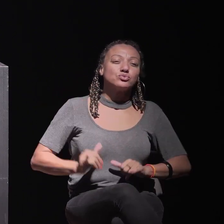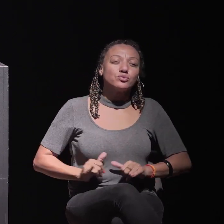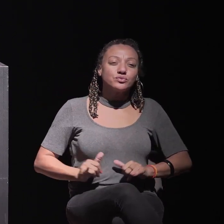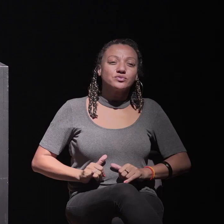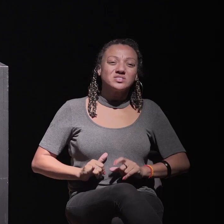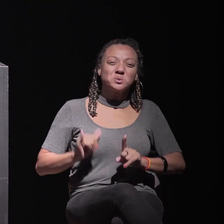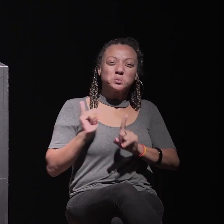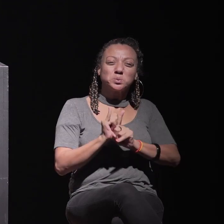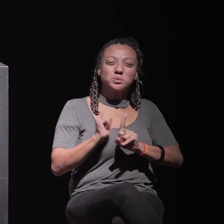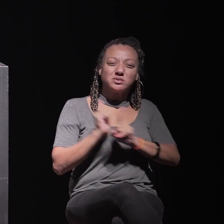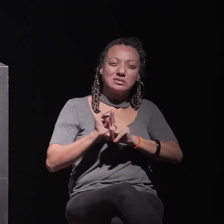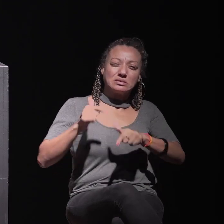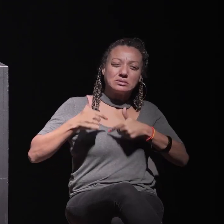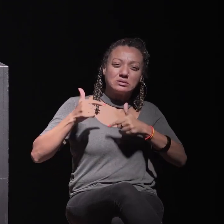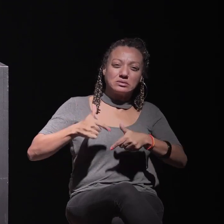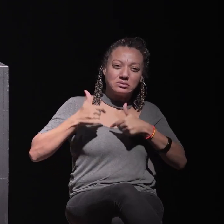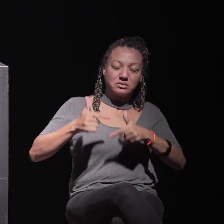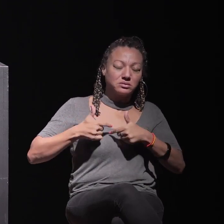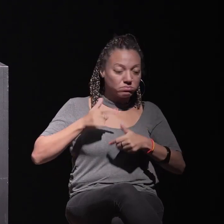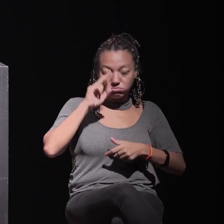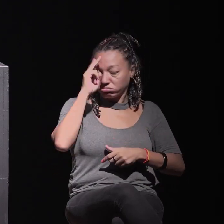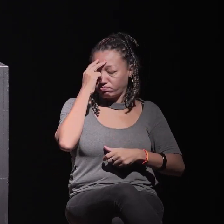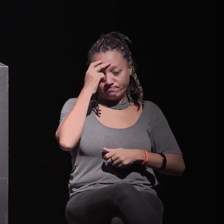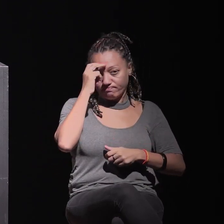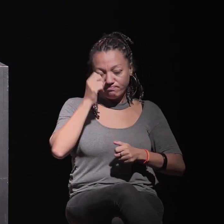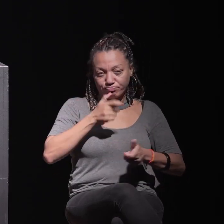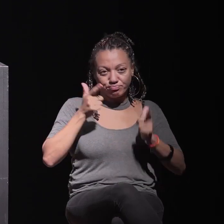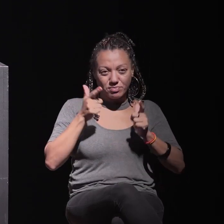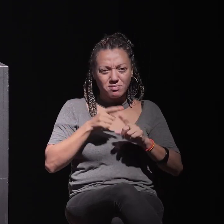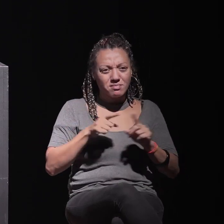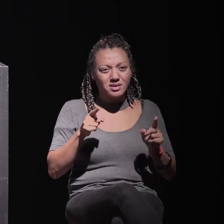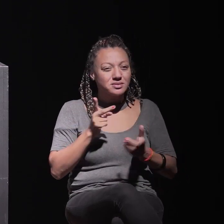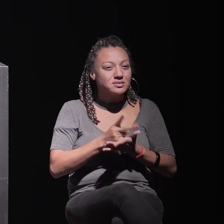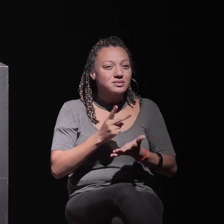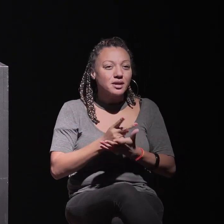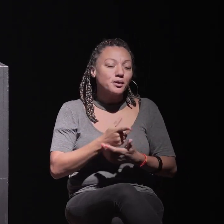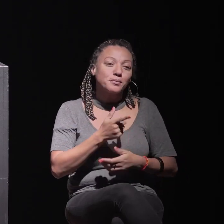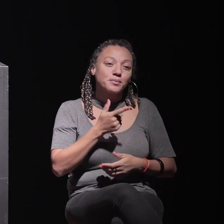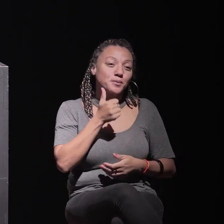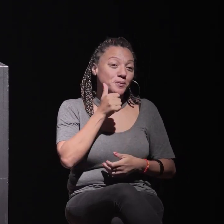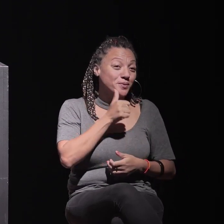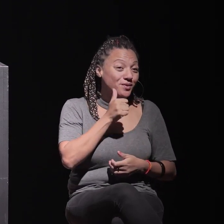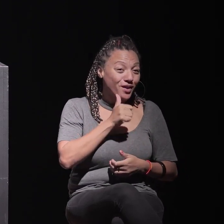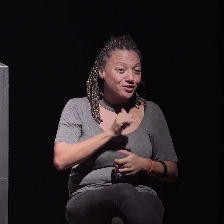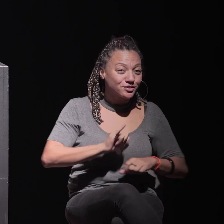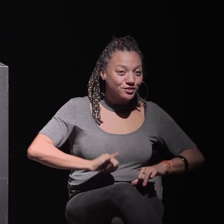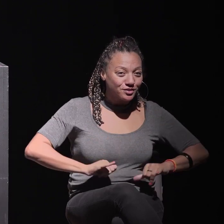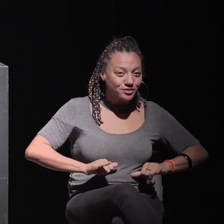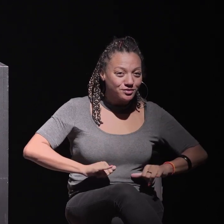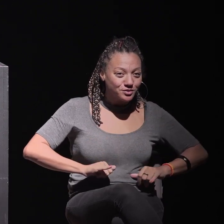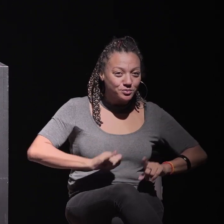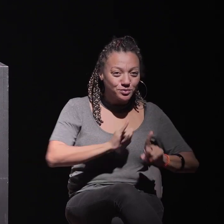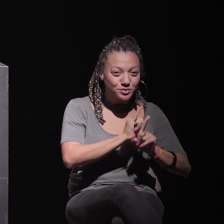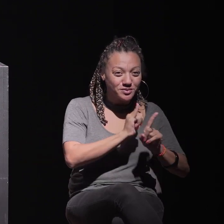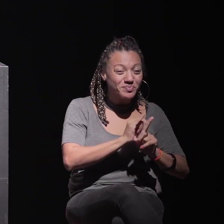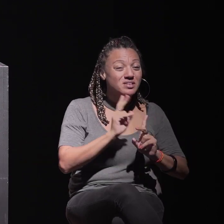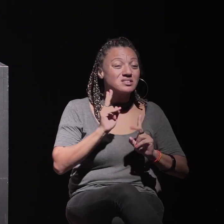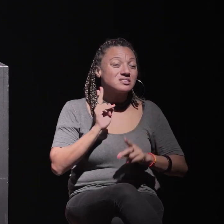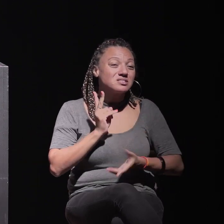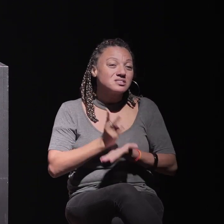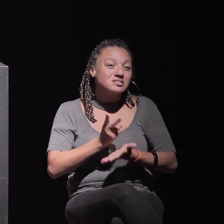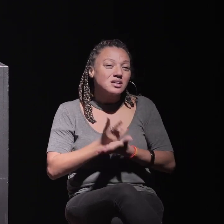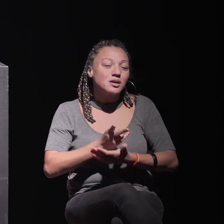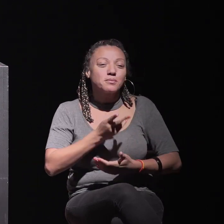vezes, as escolas, os maiores alvos de bullying são negros e negras, são mulheres. Então, por que a gente precisa